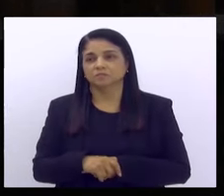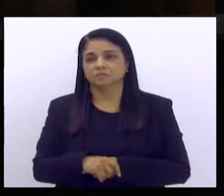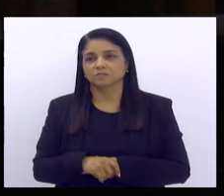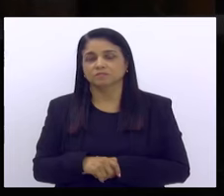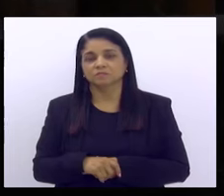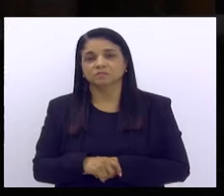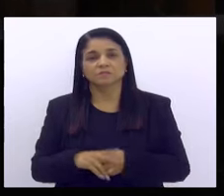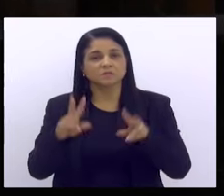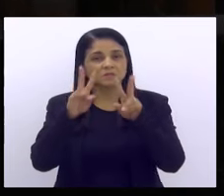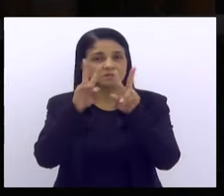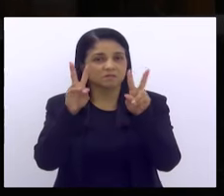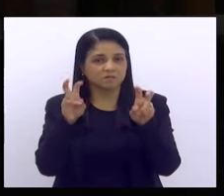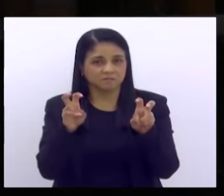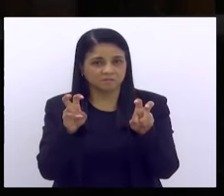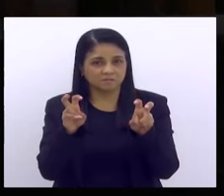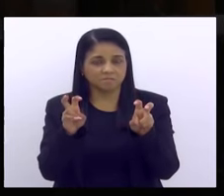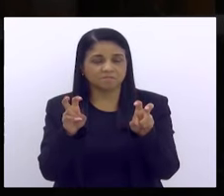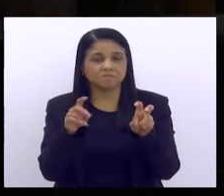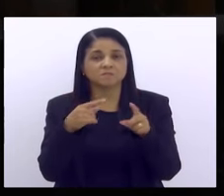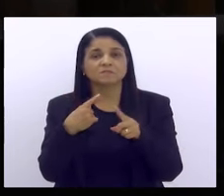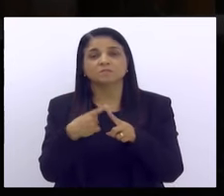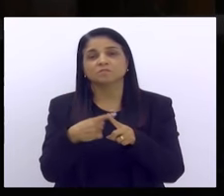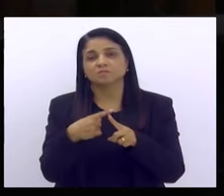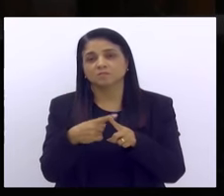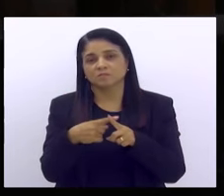esse tema, senhor presidente, porque